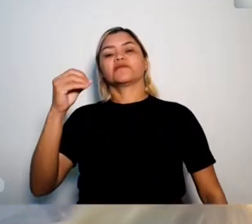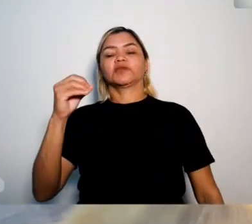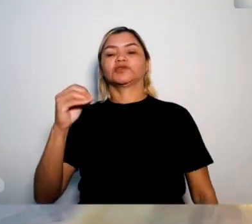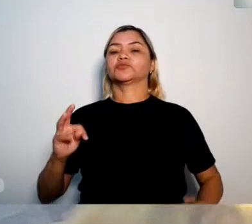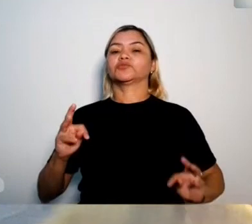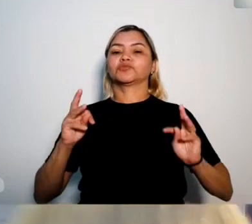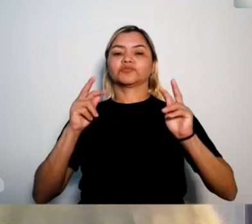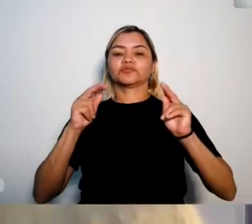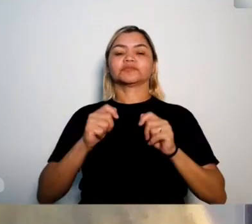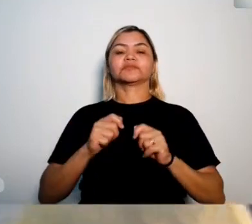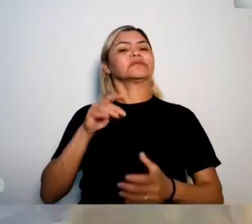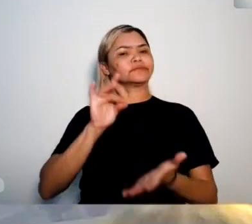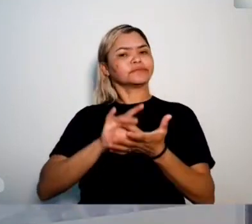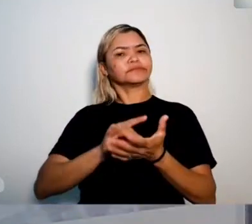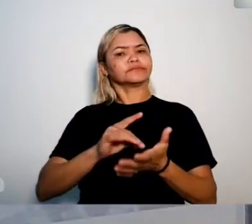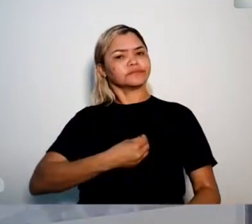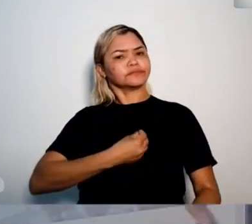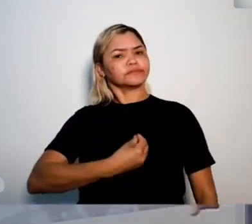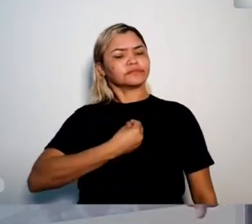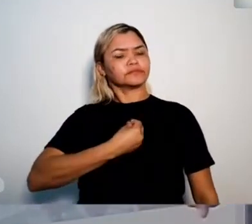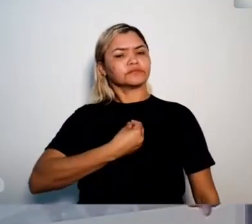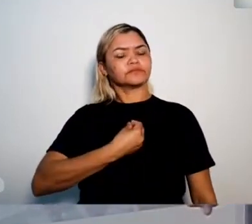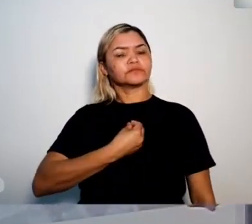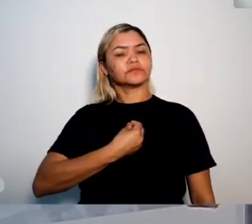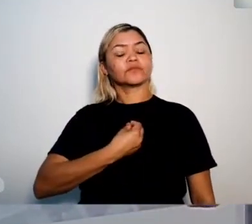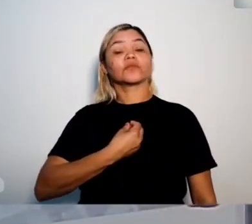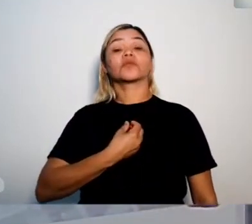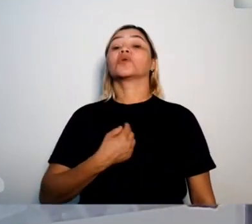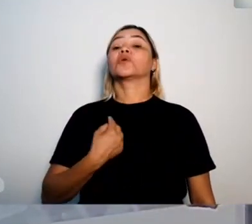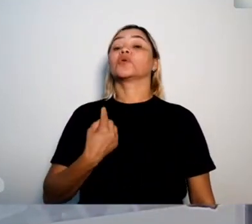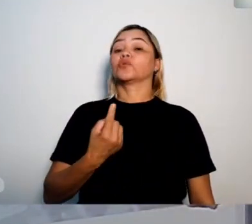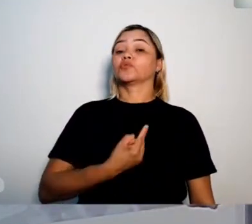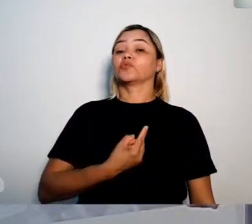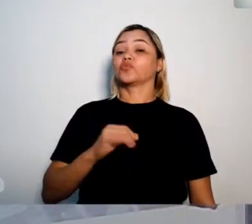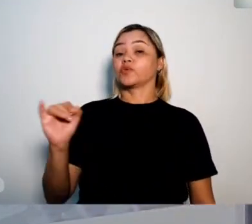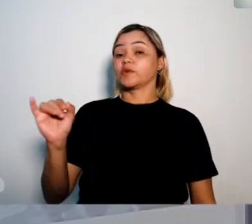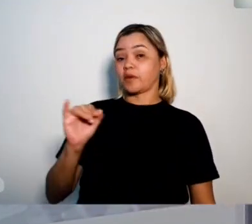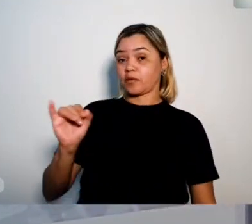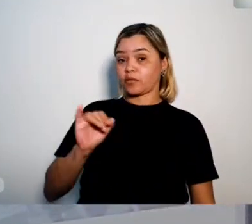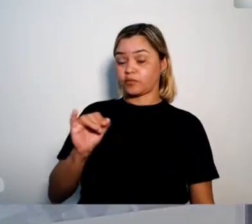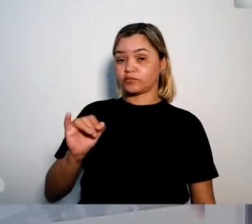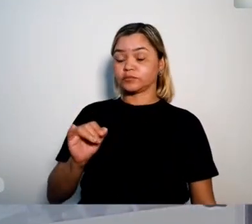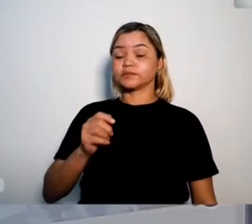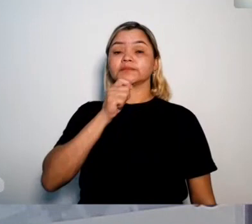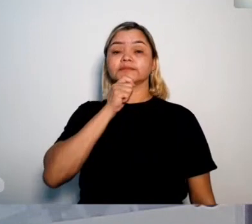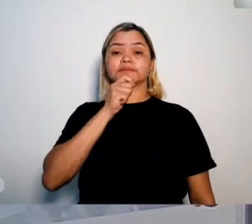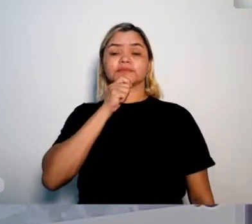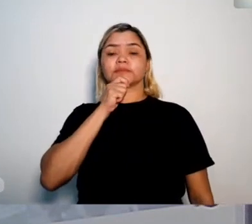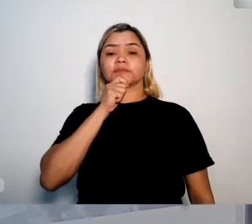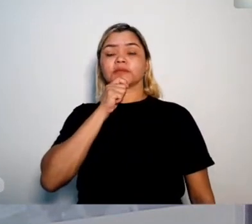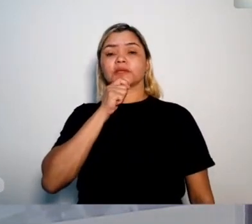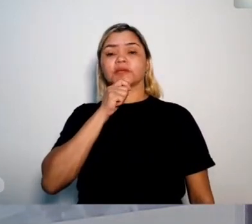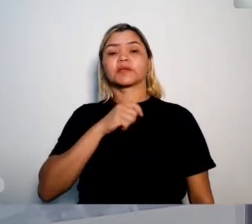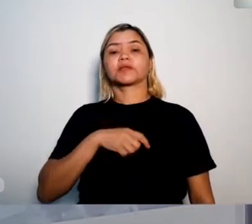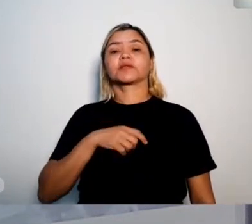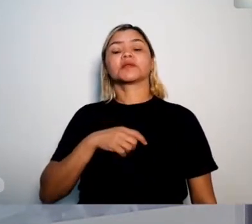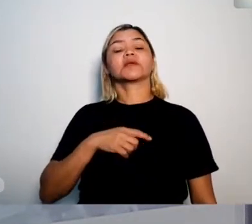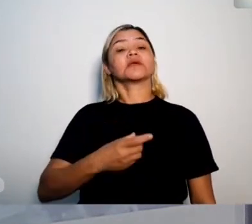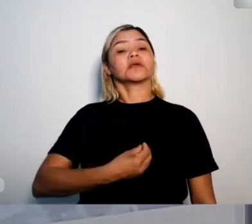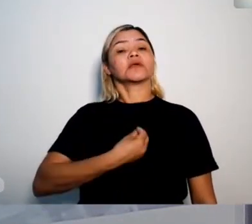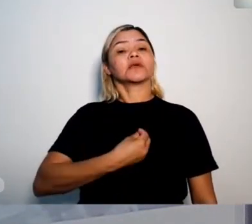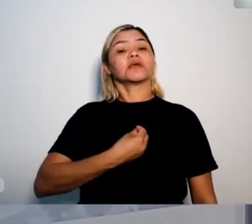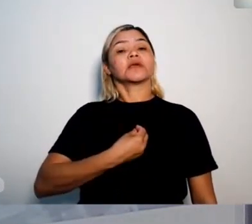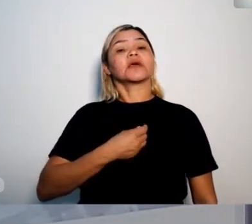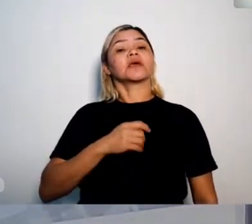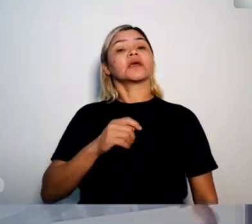existir um nosso irmão ainda não contemplado na plenitude, é dever do homem